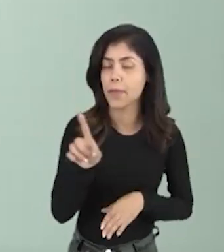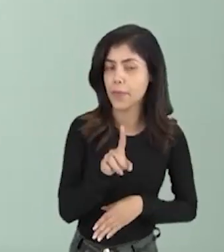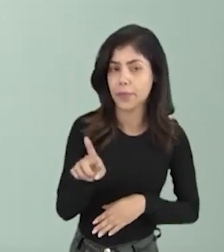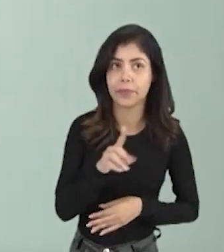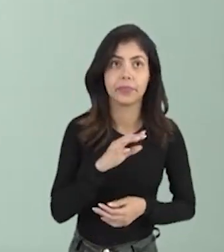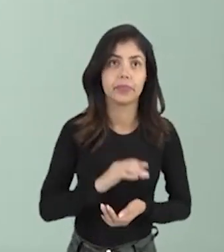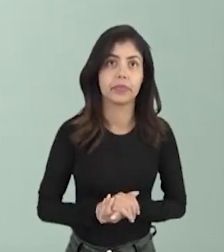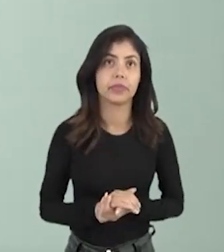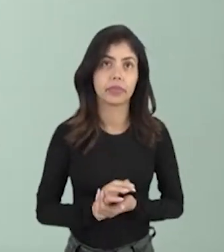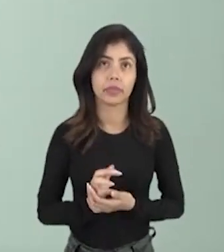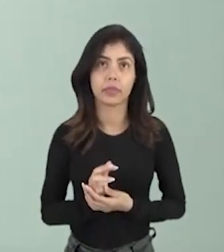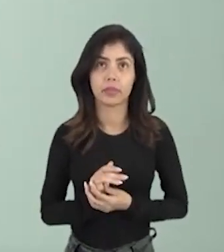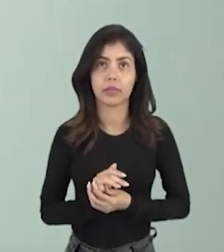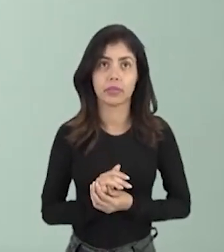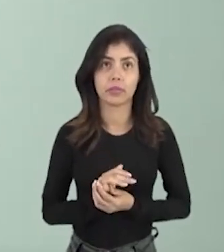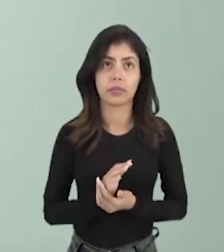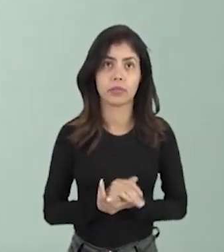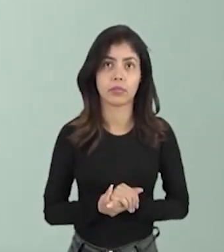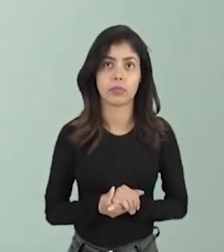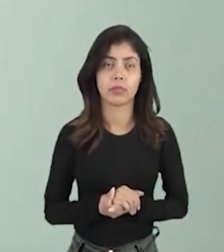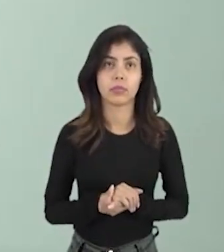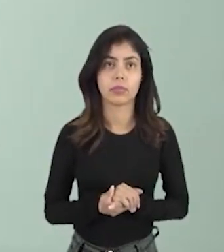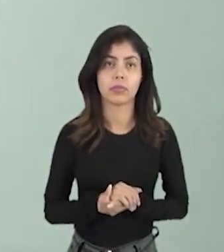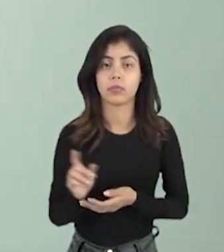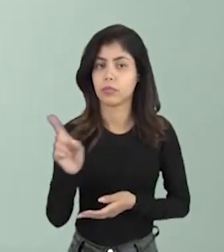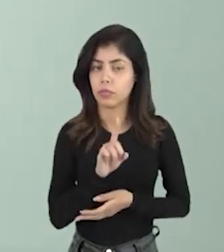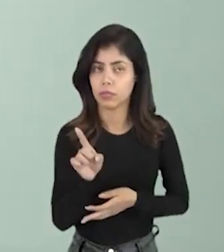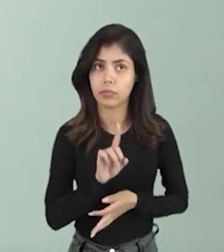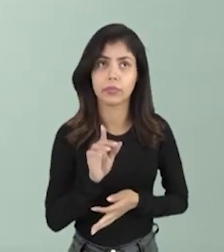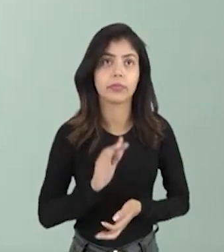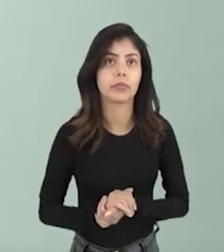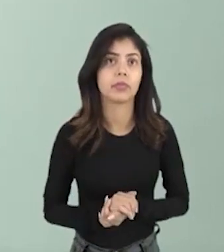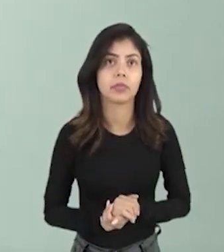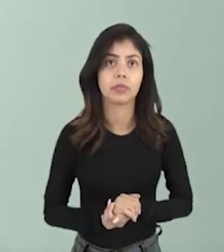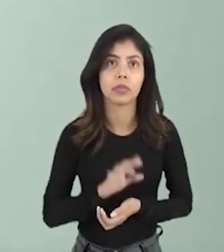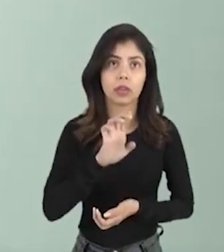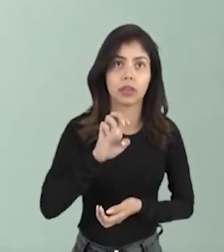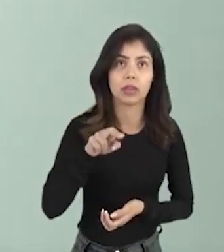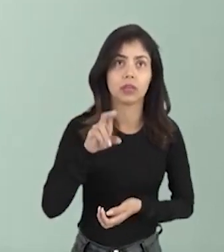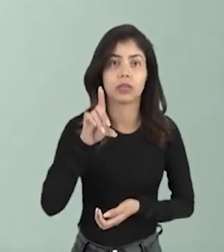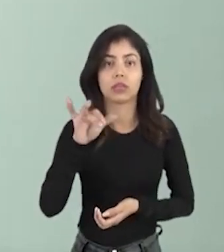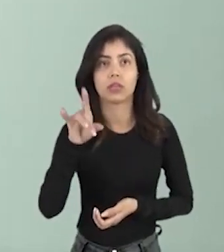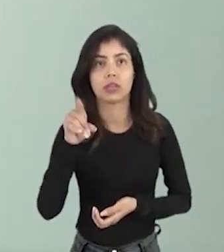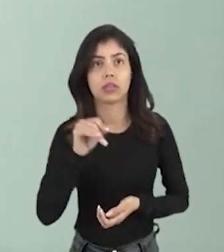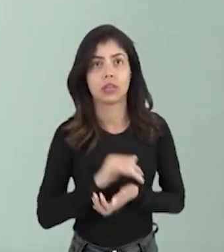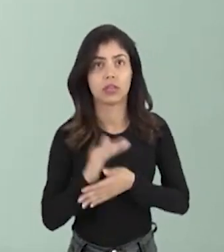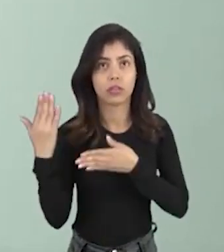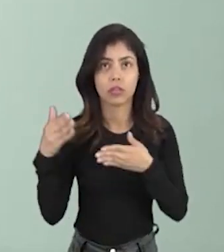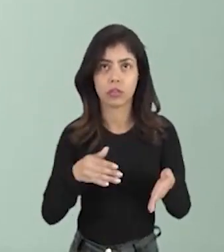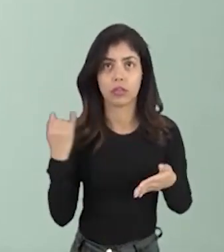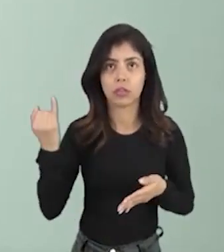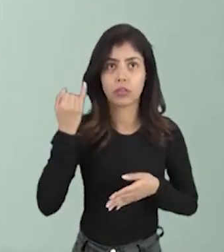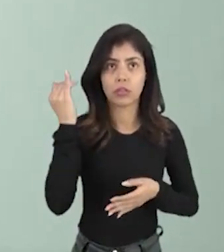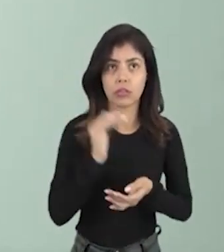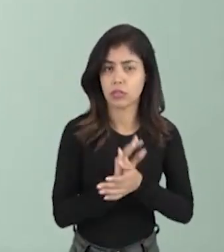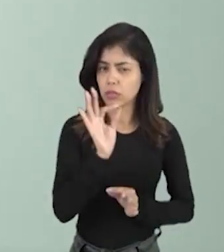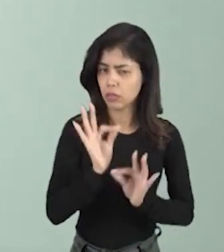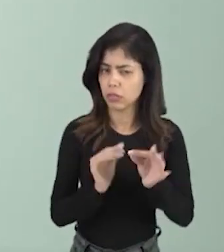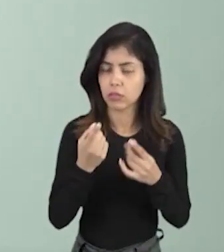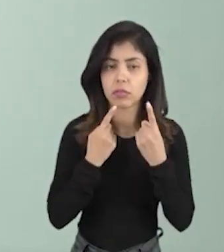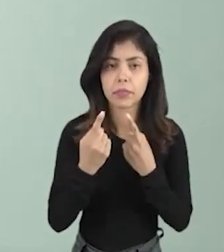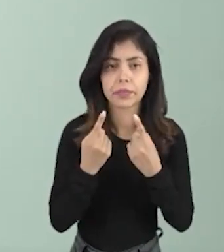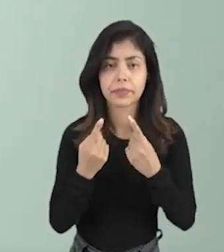referente, é o elemento que se sobressai, não é ele. E o enunciador que tem como objetivo principal a manutenção